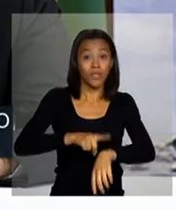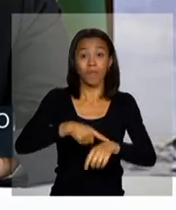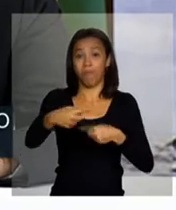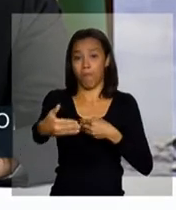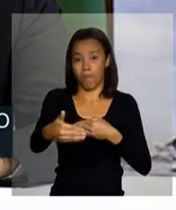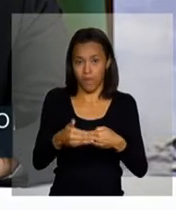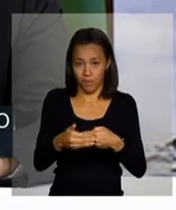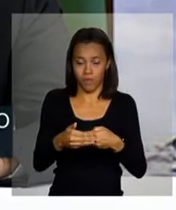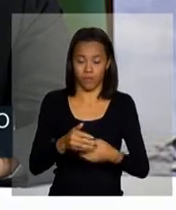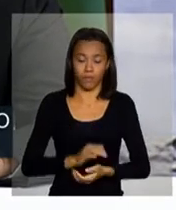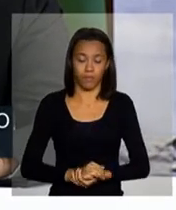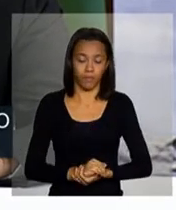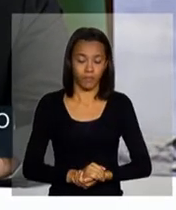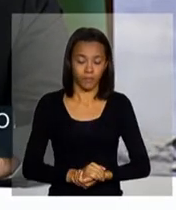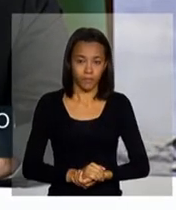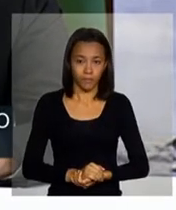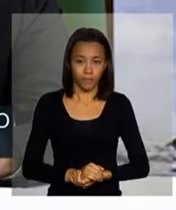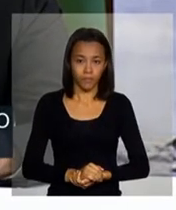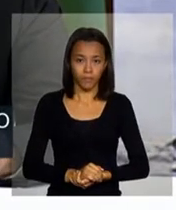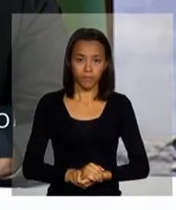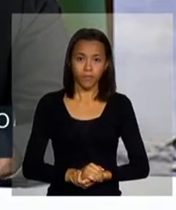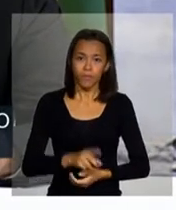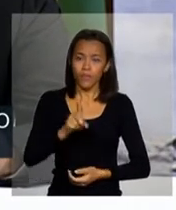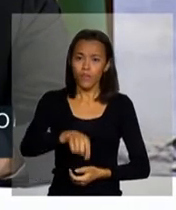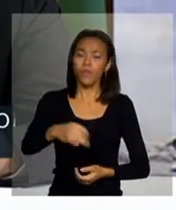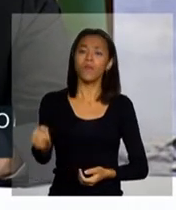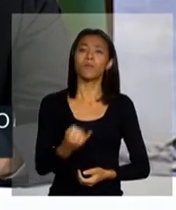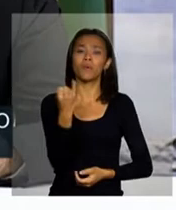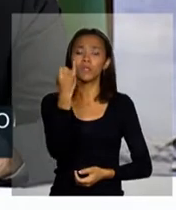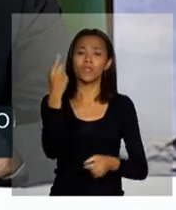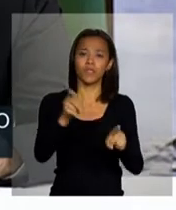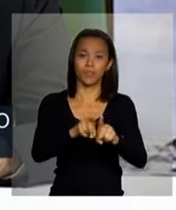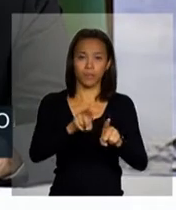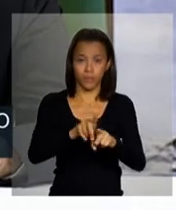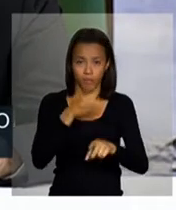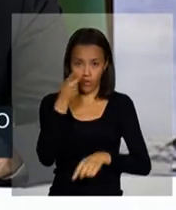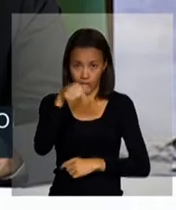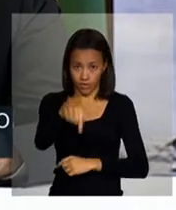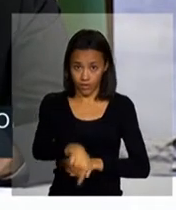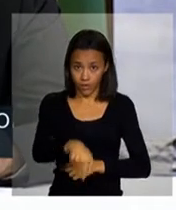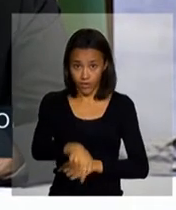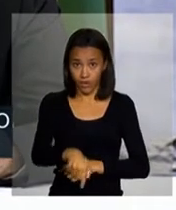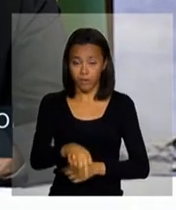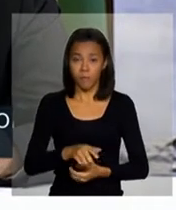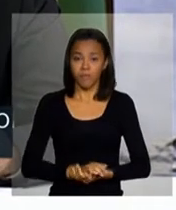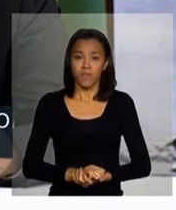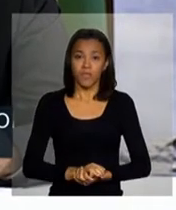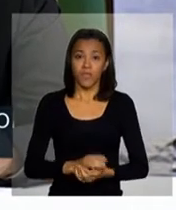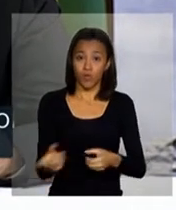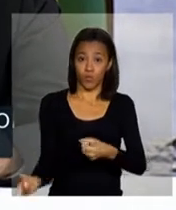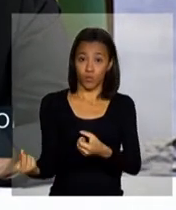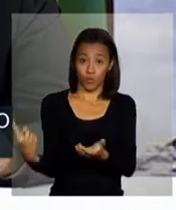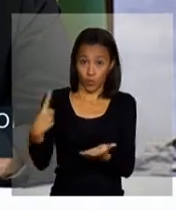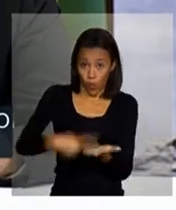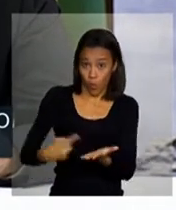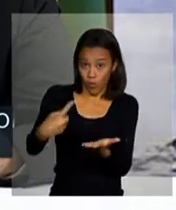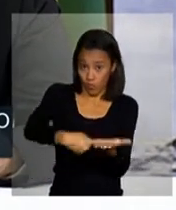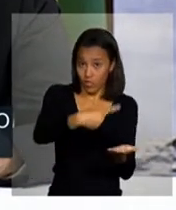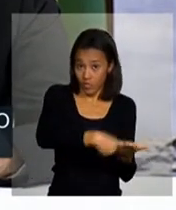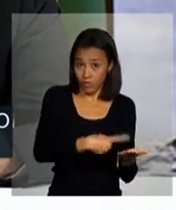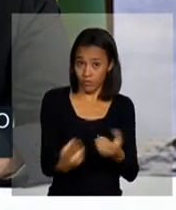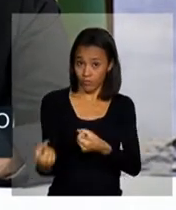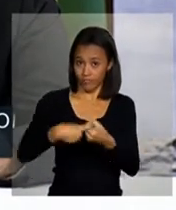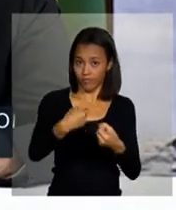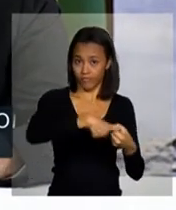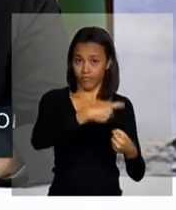anteriormente. É importante também ressaltar que as parcerias que fizemos com os demais